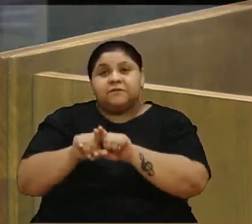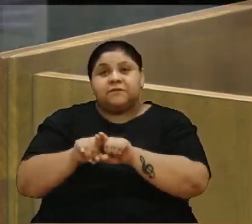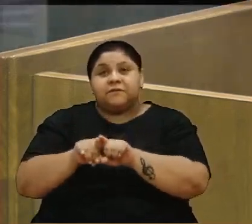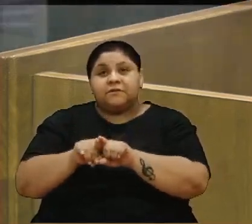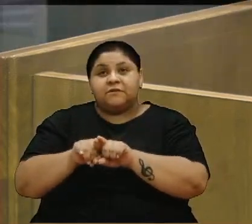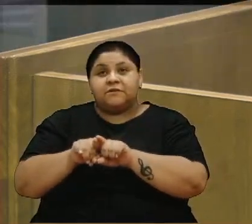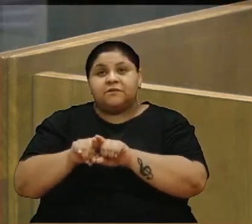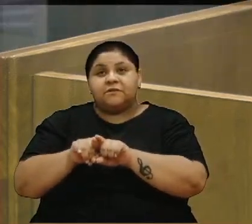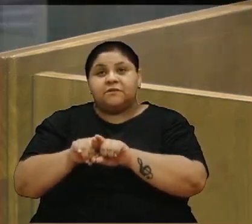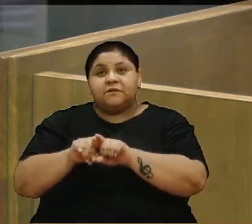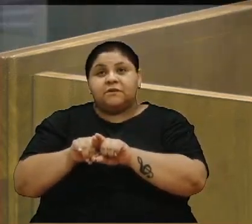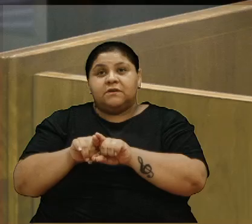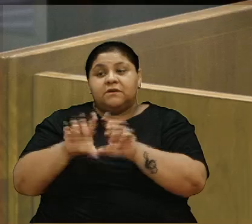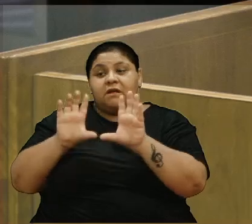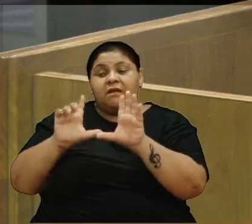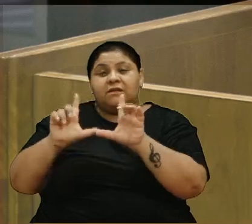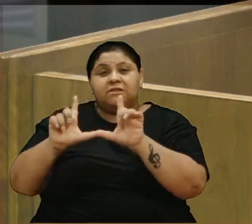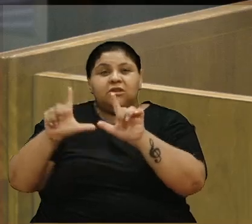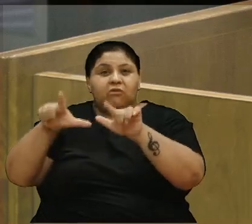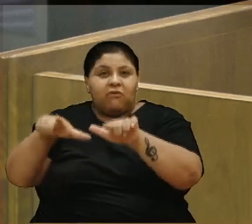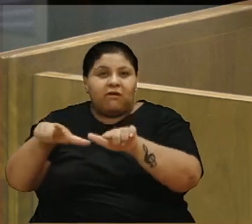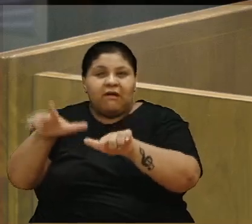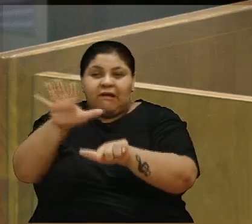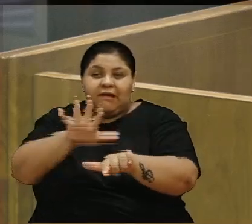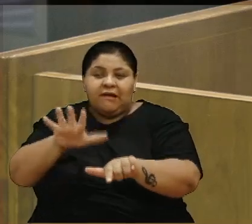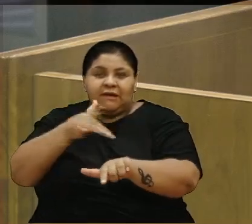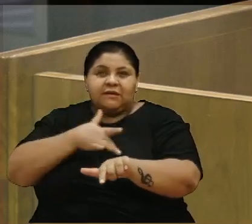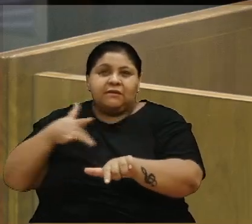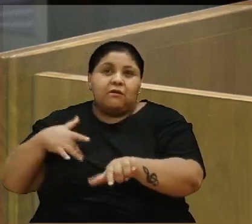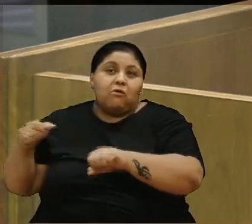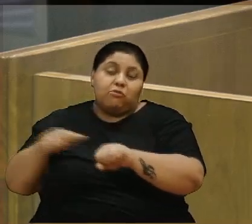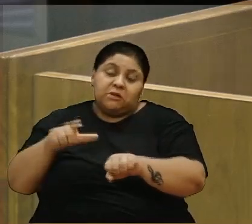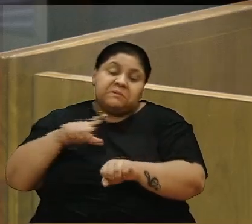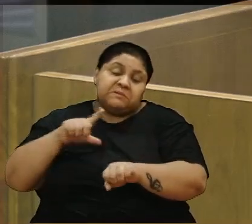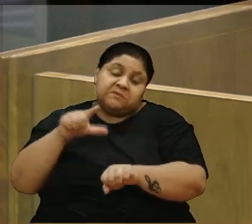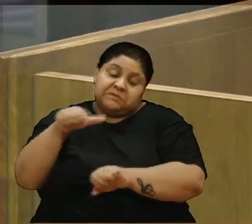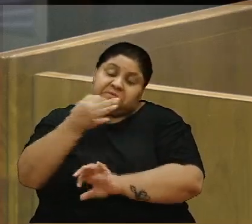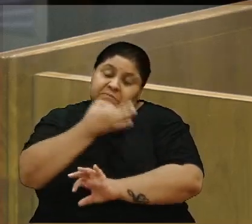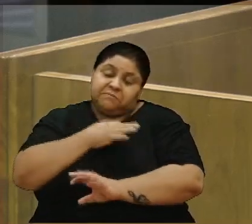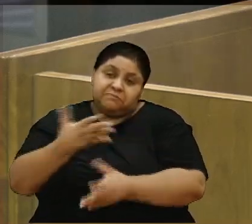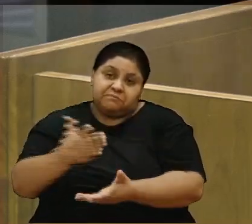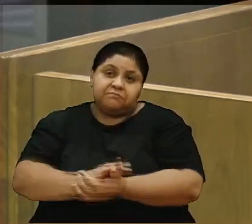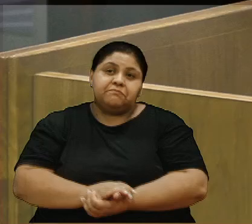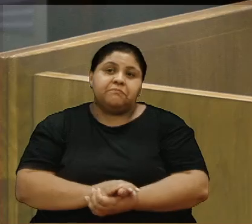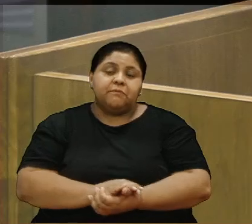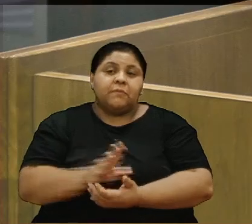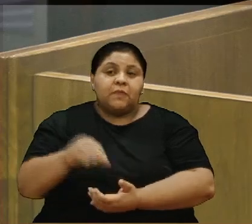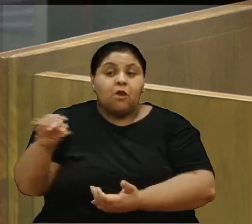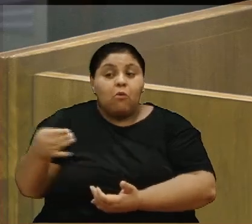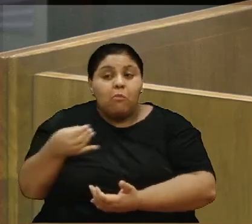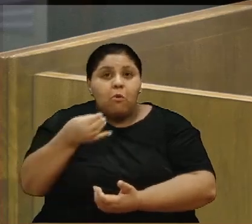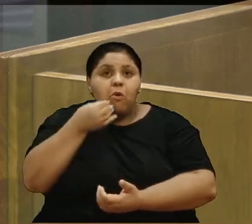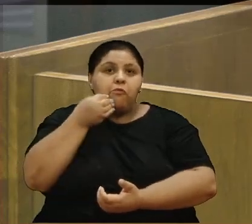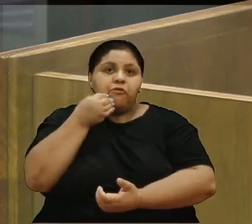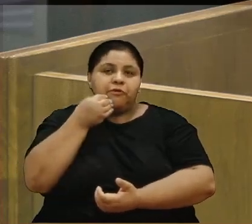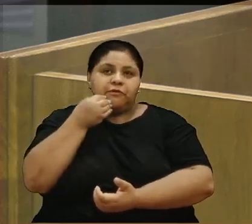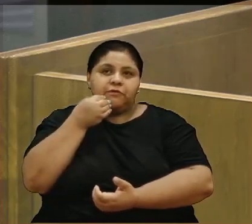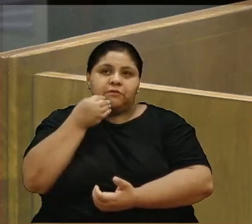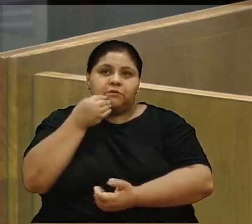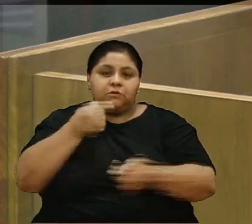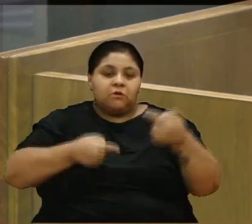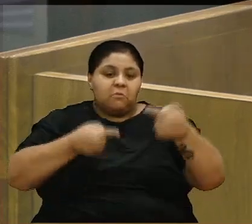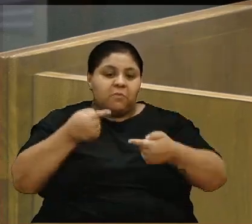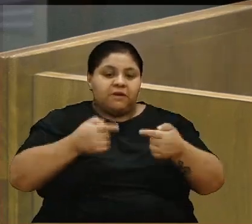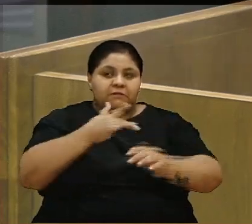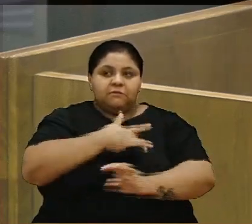possível complexo na área da saúde que nós podemos ter em Caxias. Então, é uma oportunidade que nós temos para debater